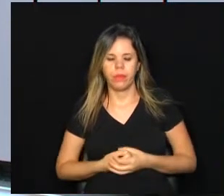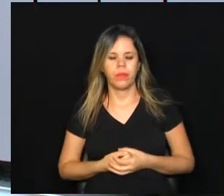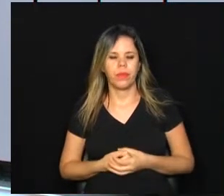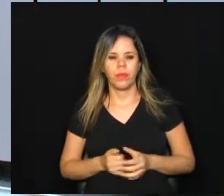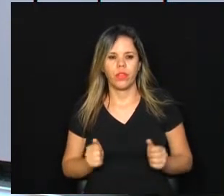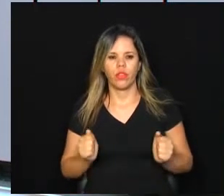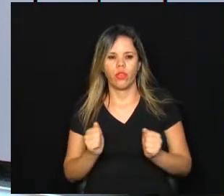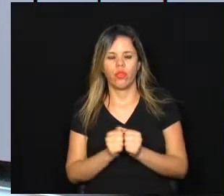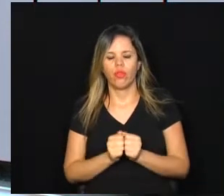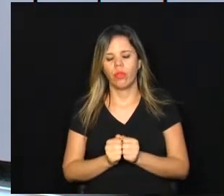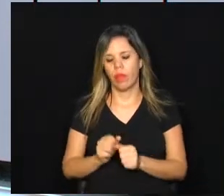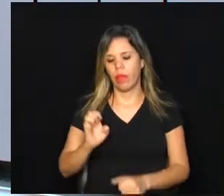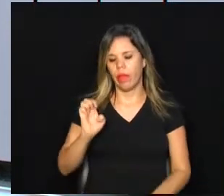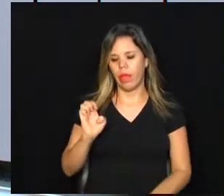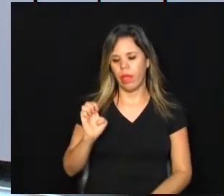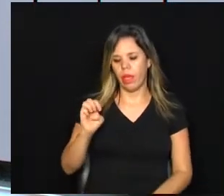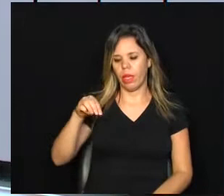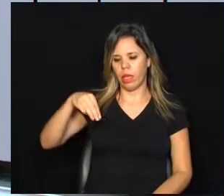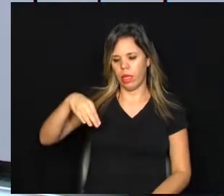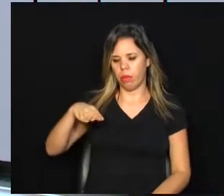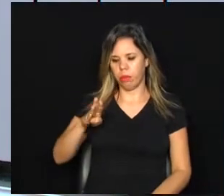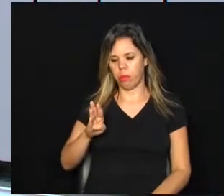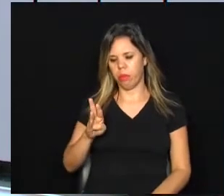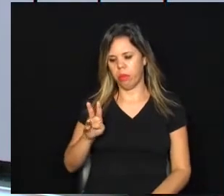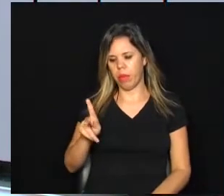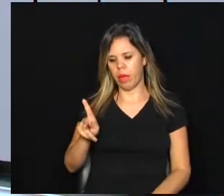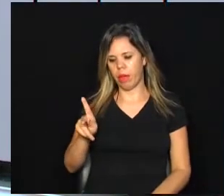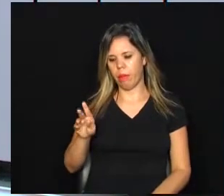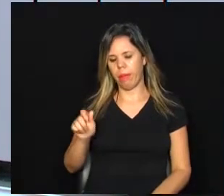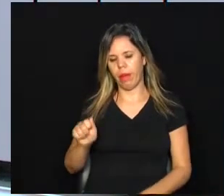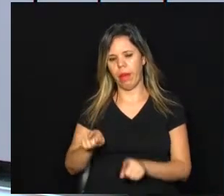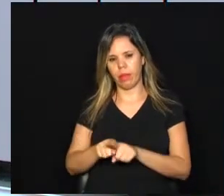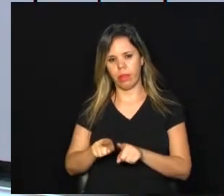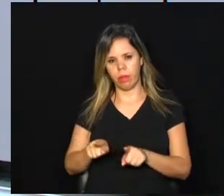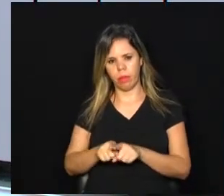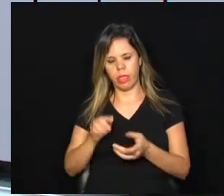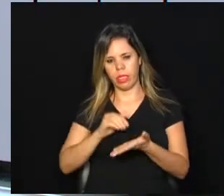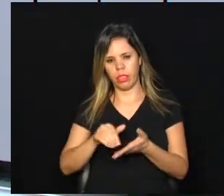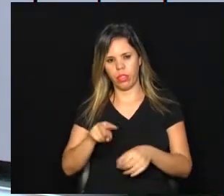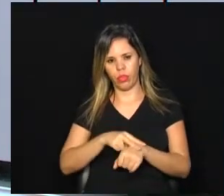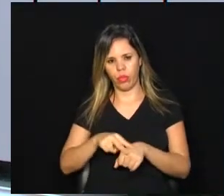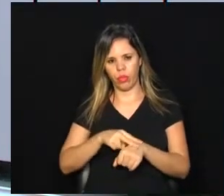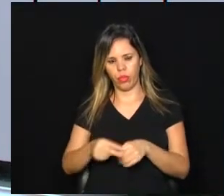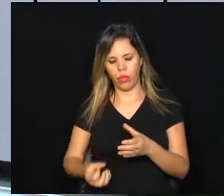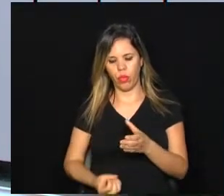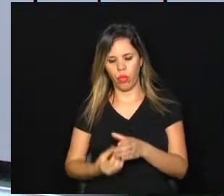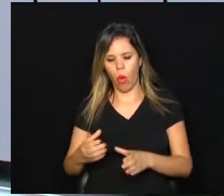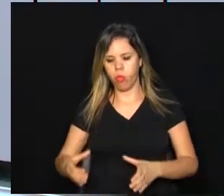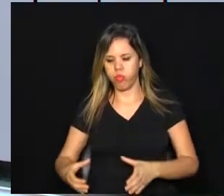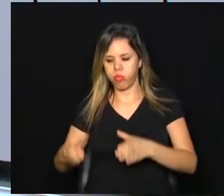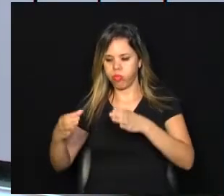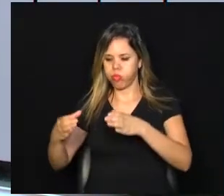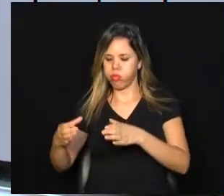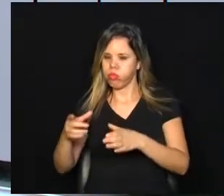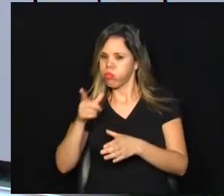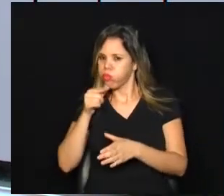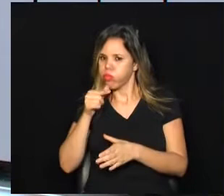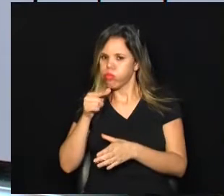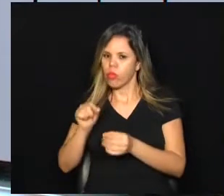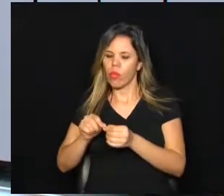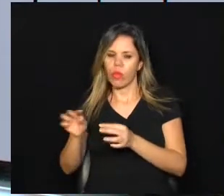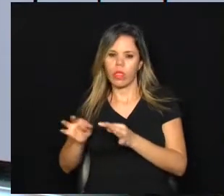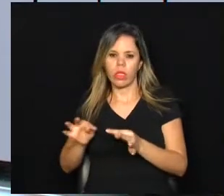com a Embrapa, a Secretaria do Verde também está instalando fossas sépticas, né? Com um processo